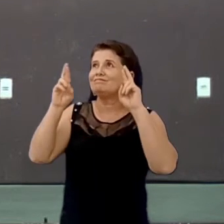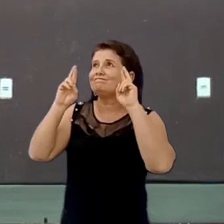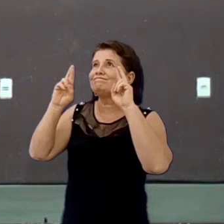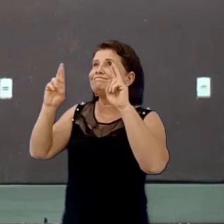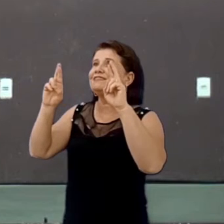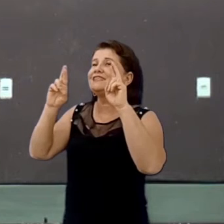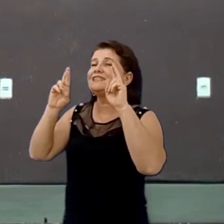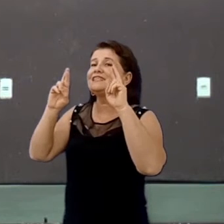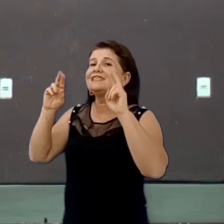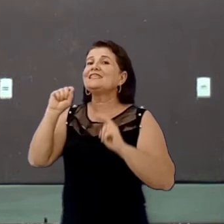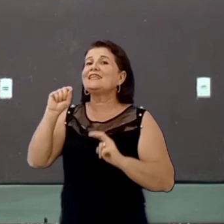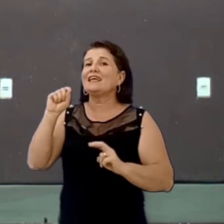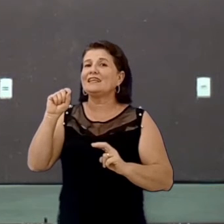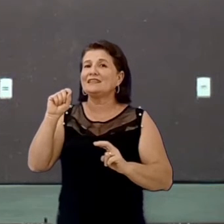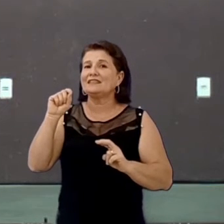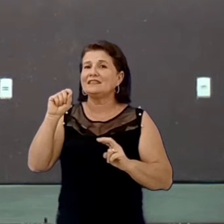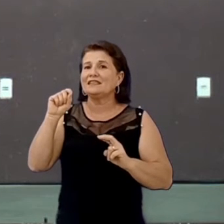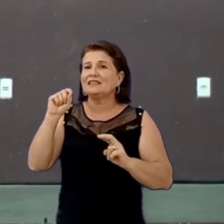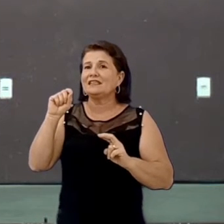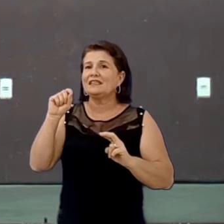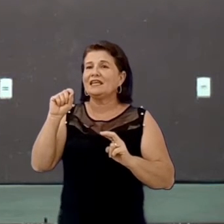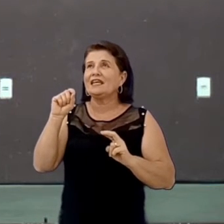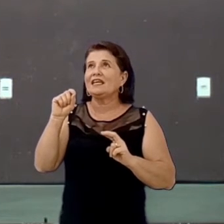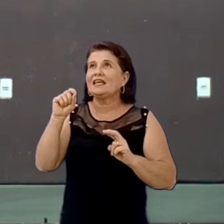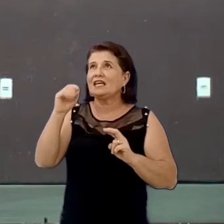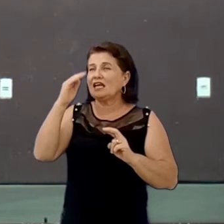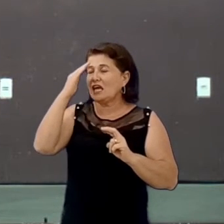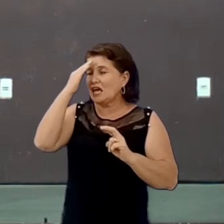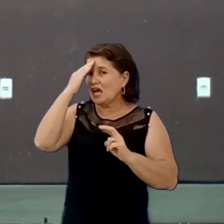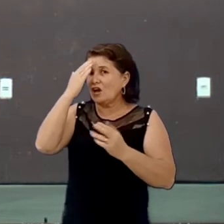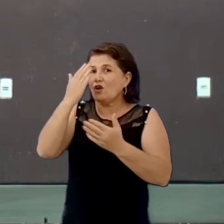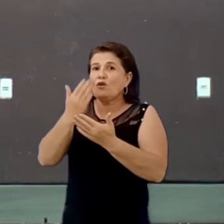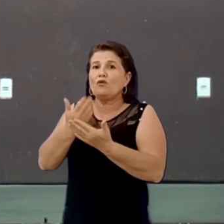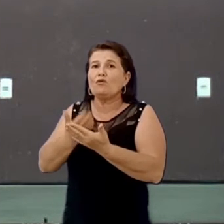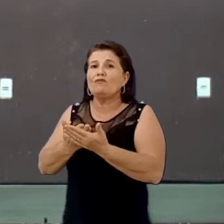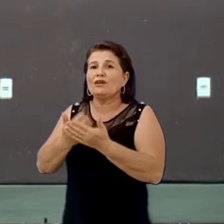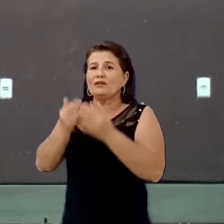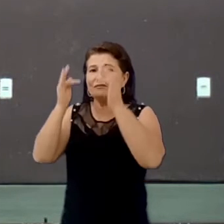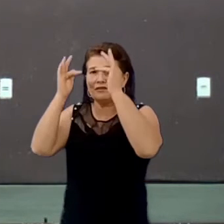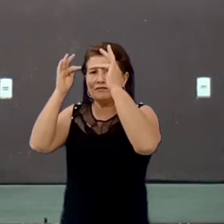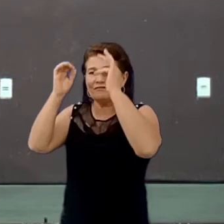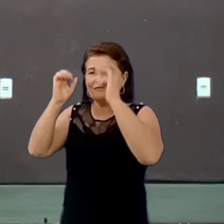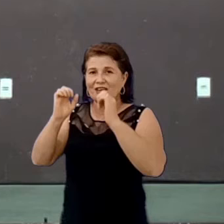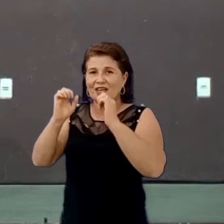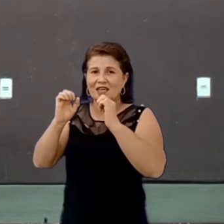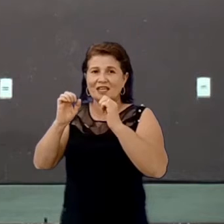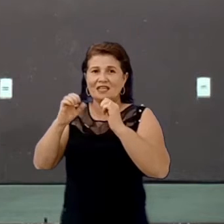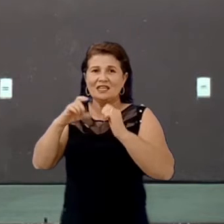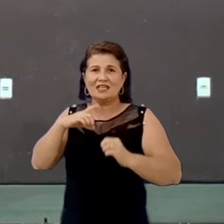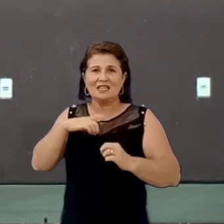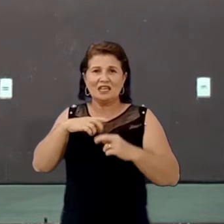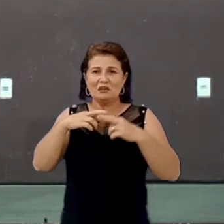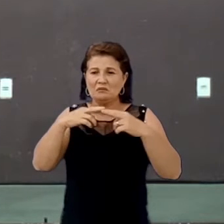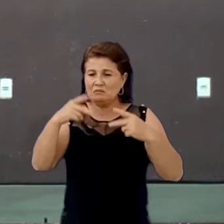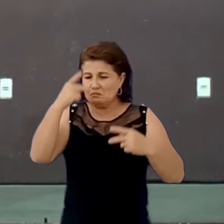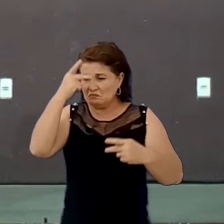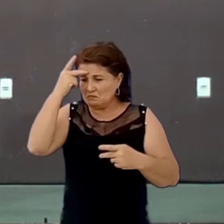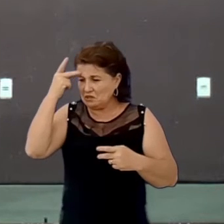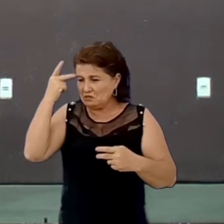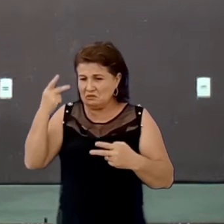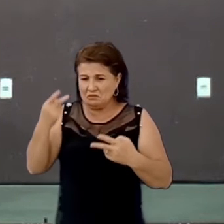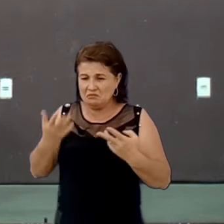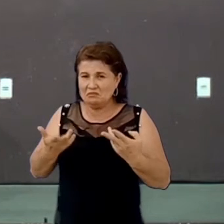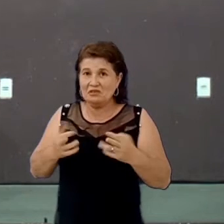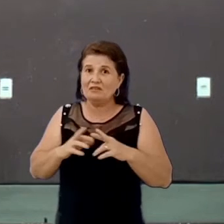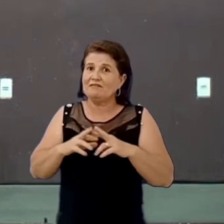Vejam sobre quem eles depositaram a sua fé. Não se engane com os frutos estranhos que a gente vê por